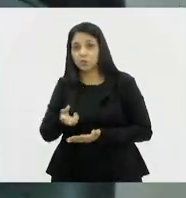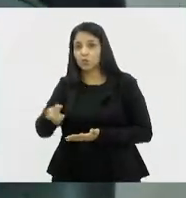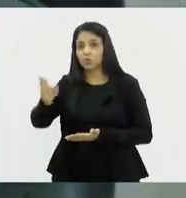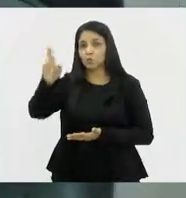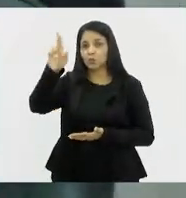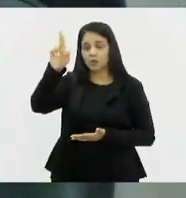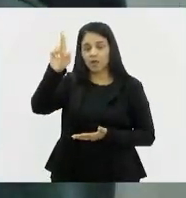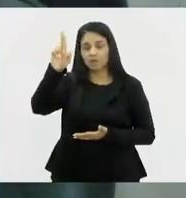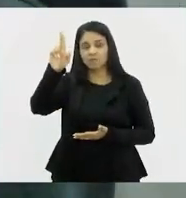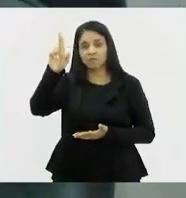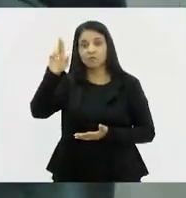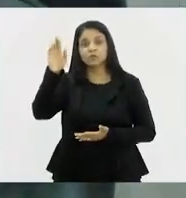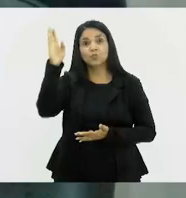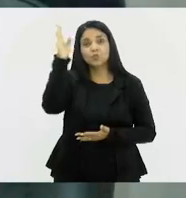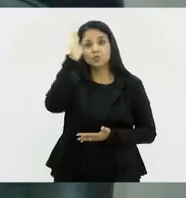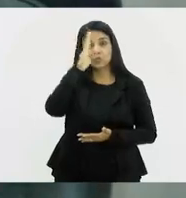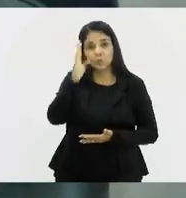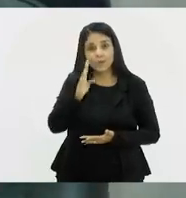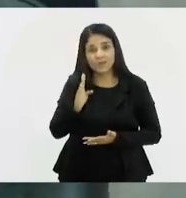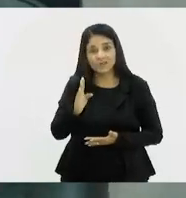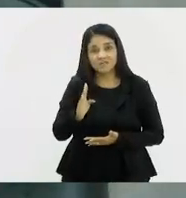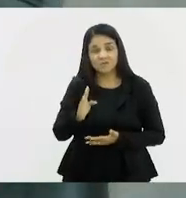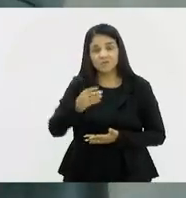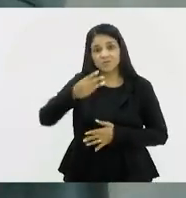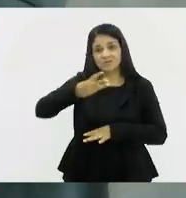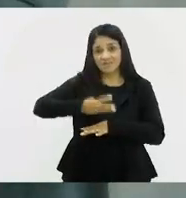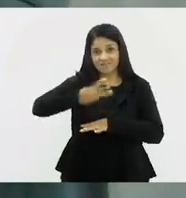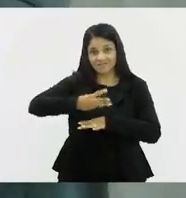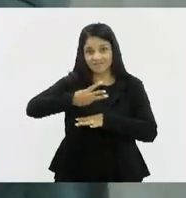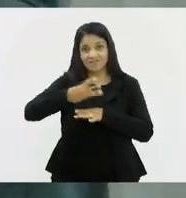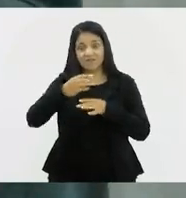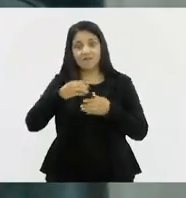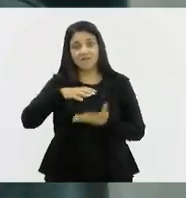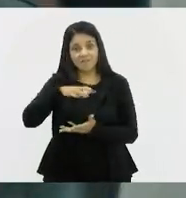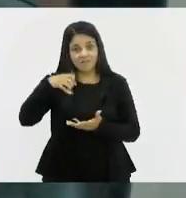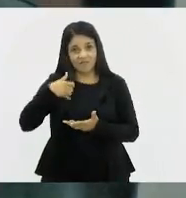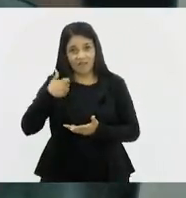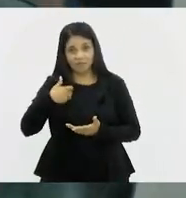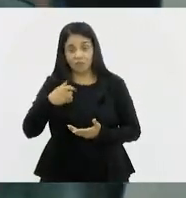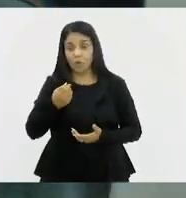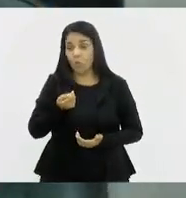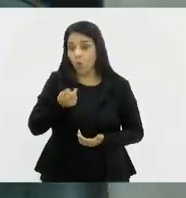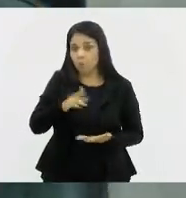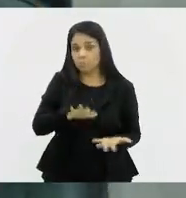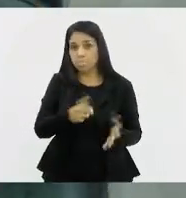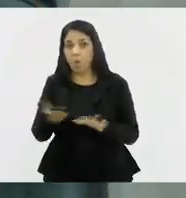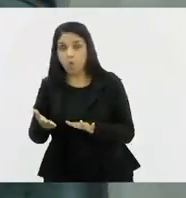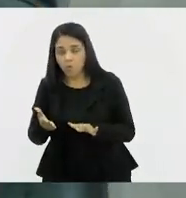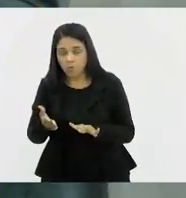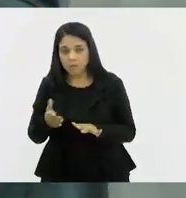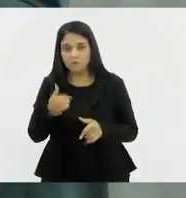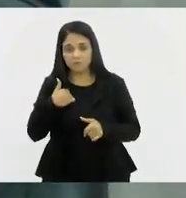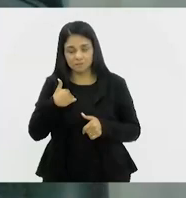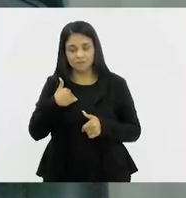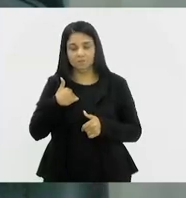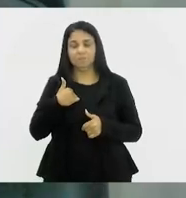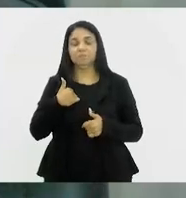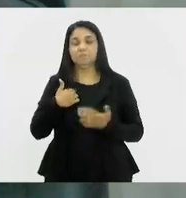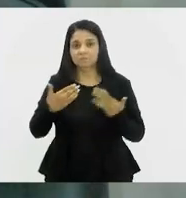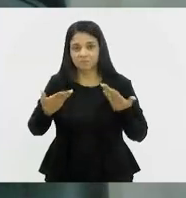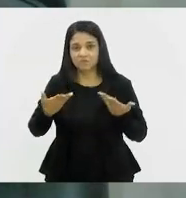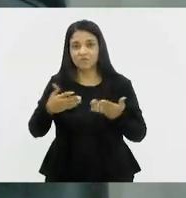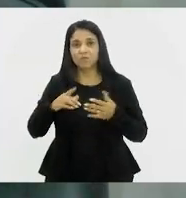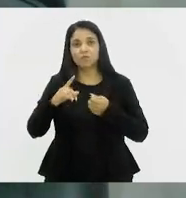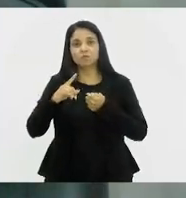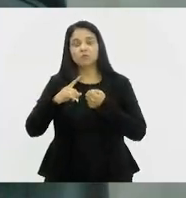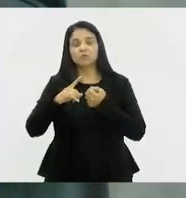da terceira idade. Quase morri, mas sobrevivi. Então, no Estatuto, o artigo 22,